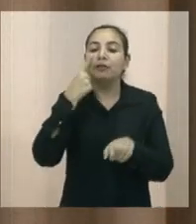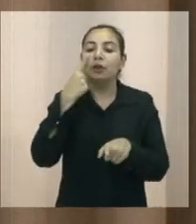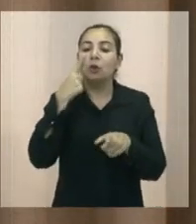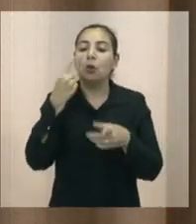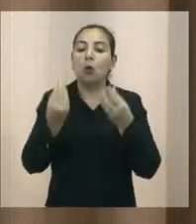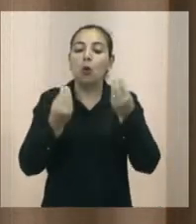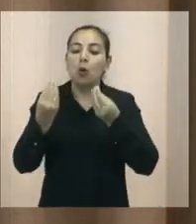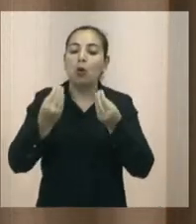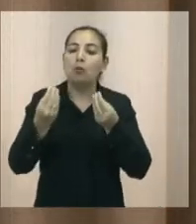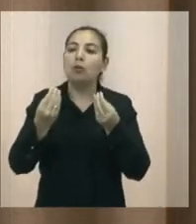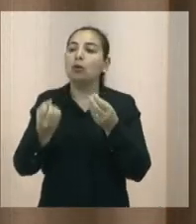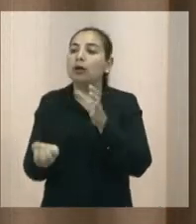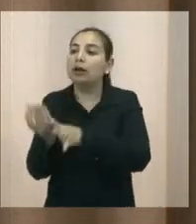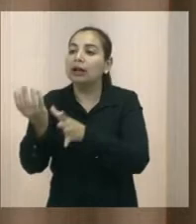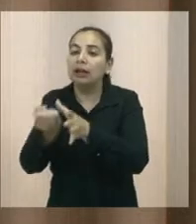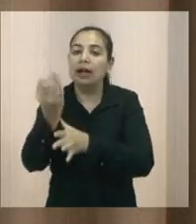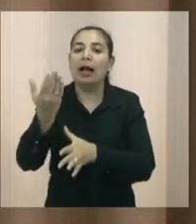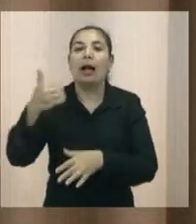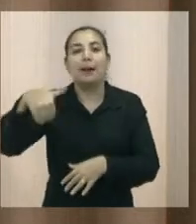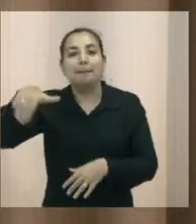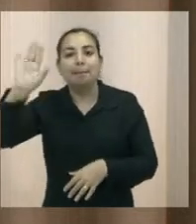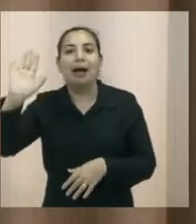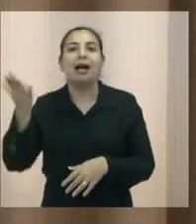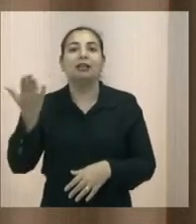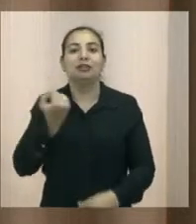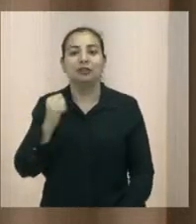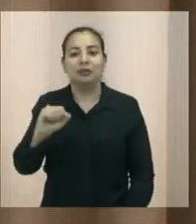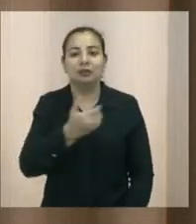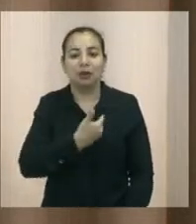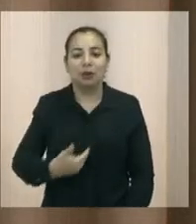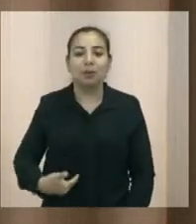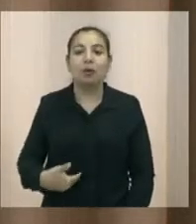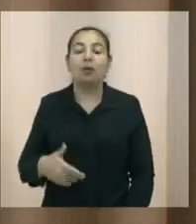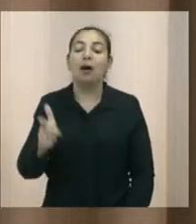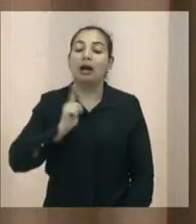pela população, as 50 cidades que a gente falou agora,